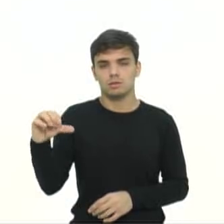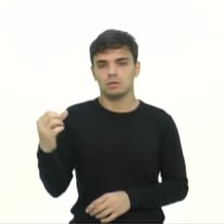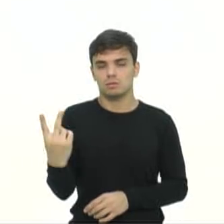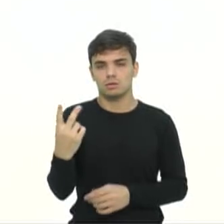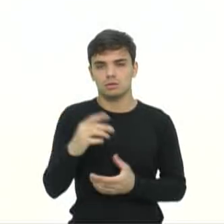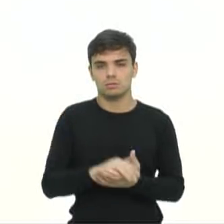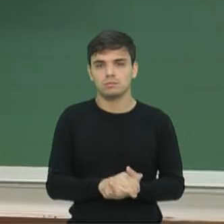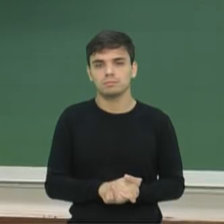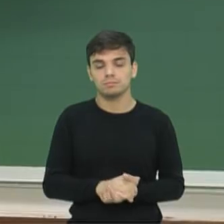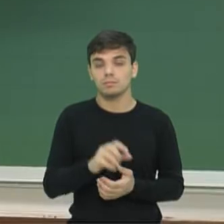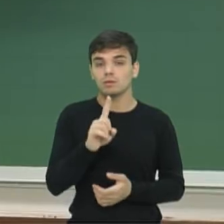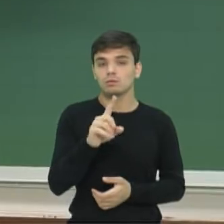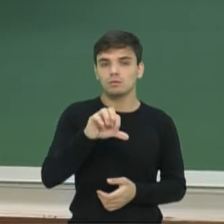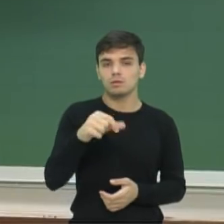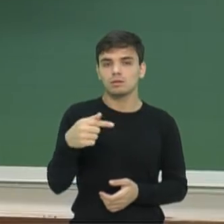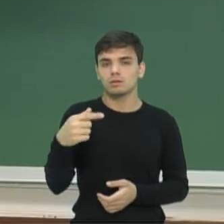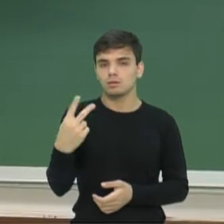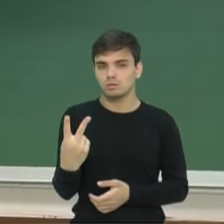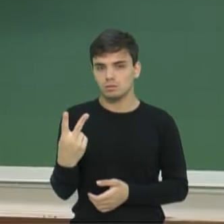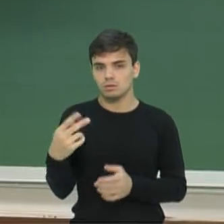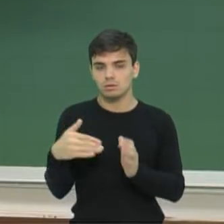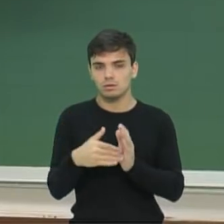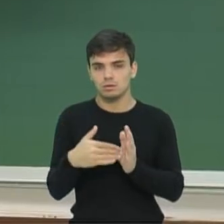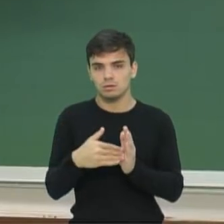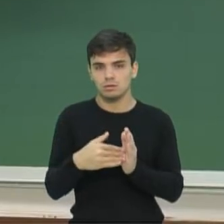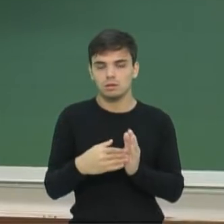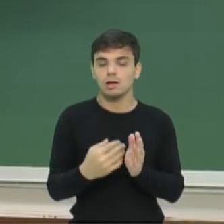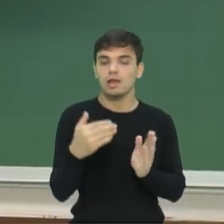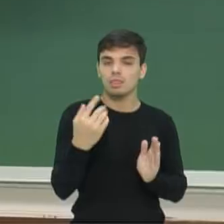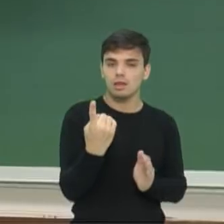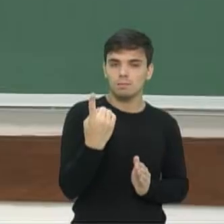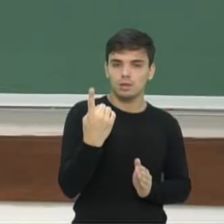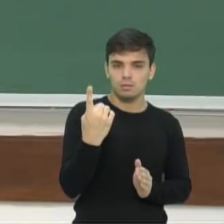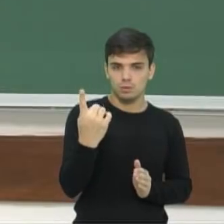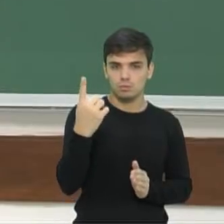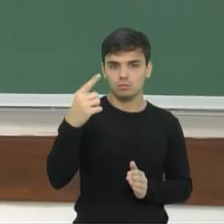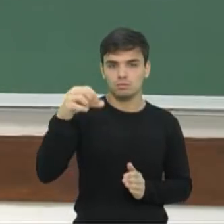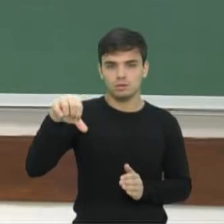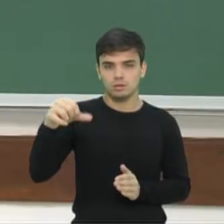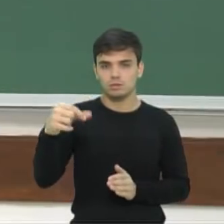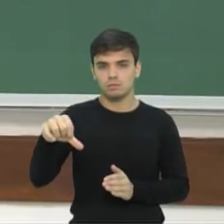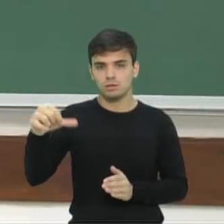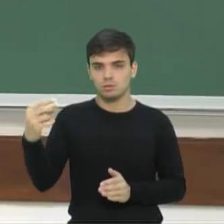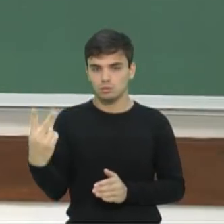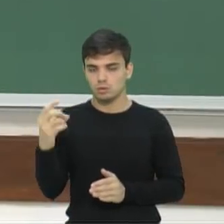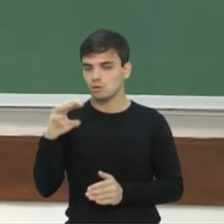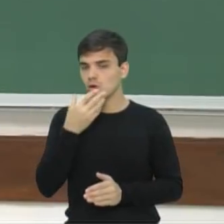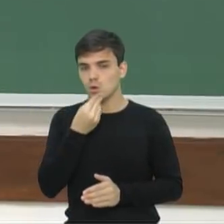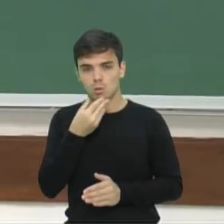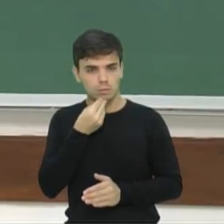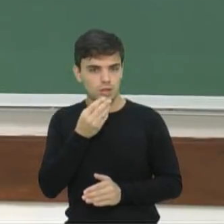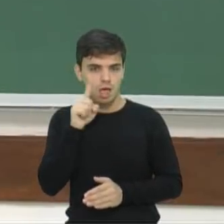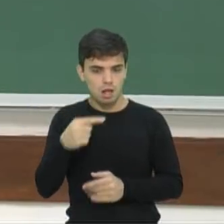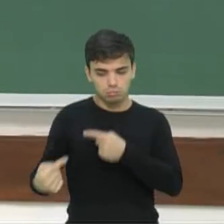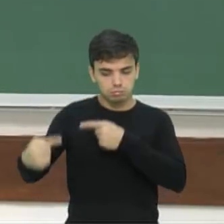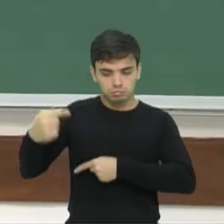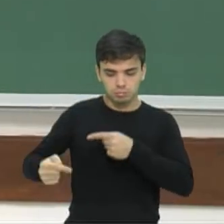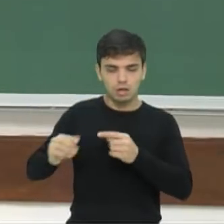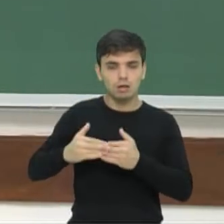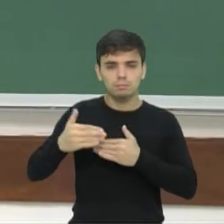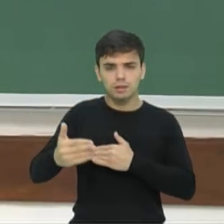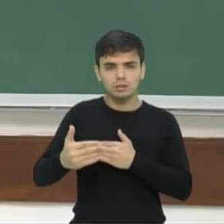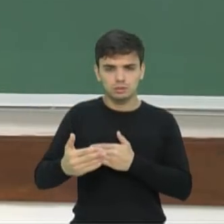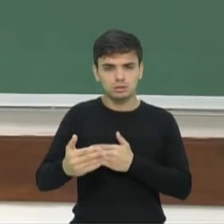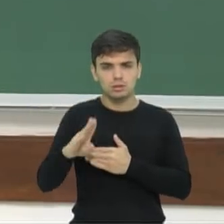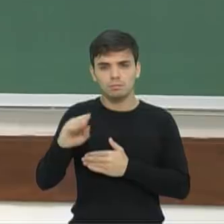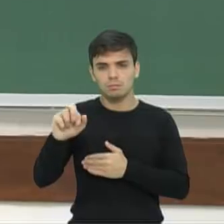de 1972 até 1992, somente homens disputavam o judô nas Olimpíadas. A partir de